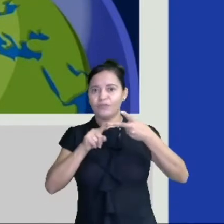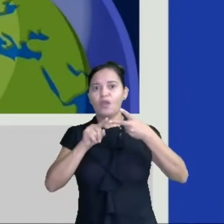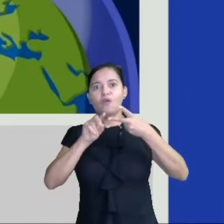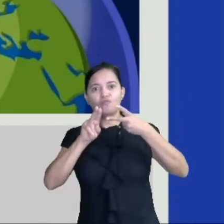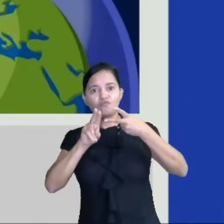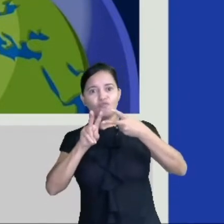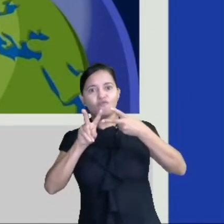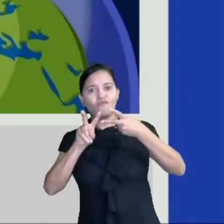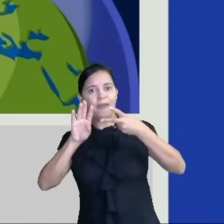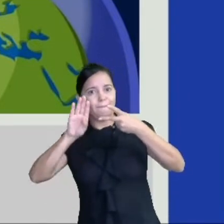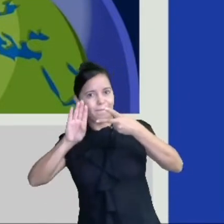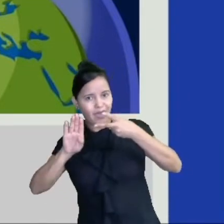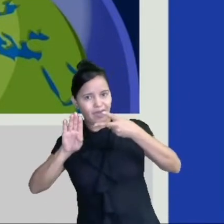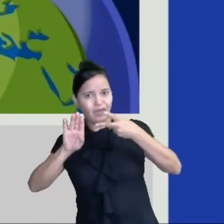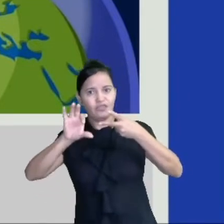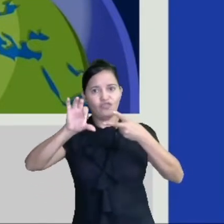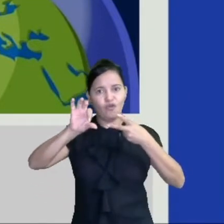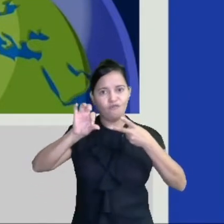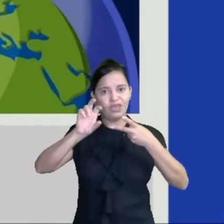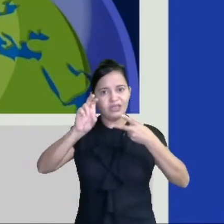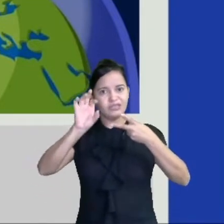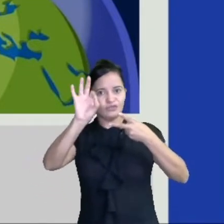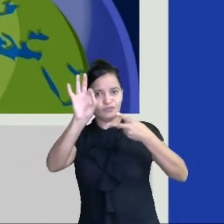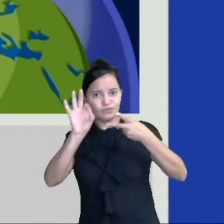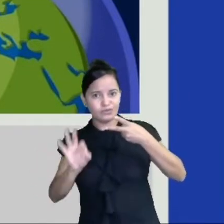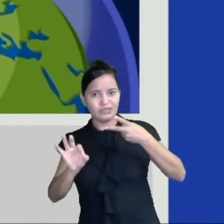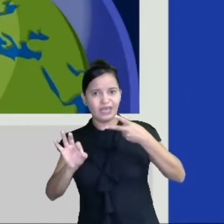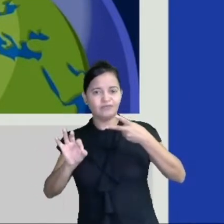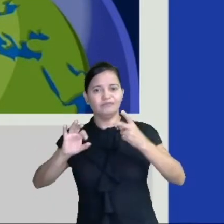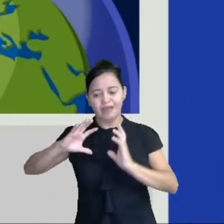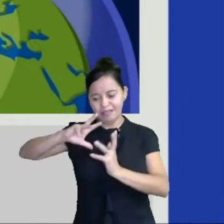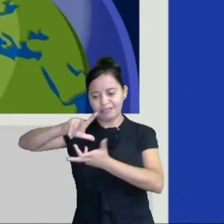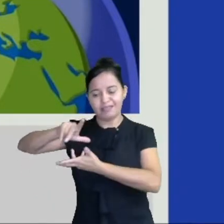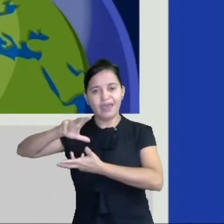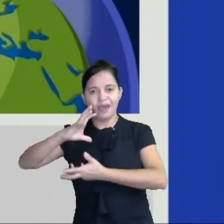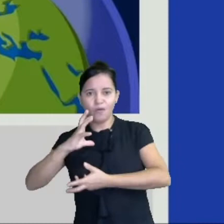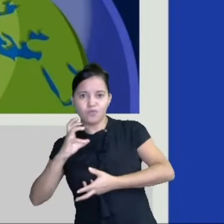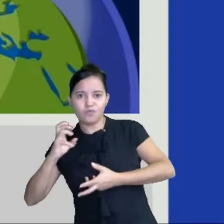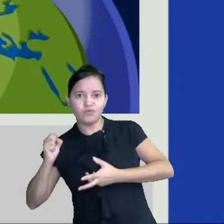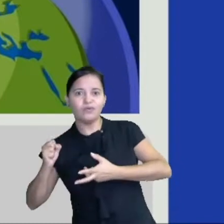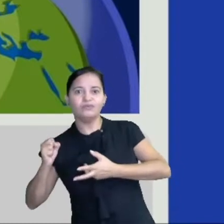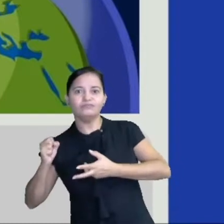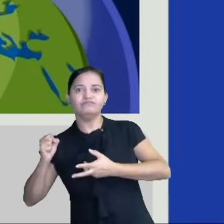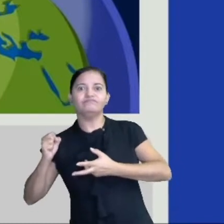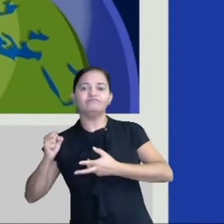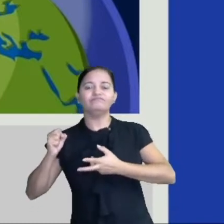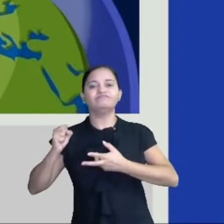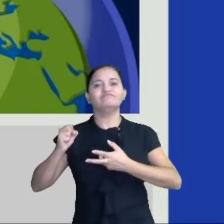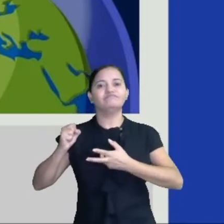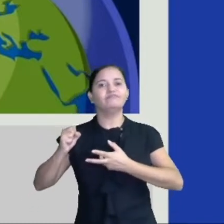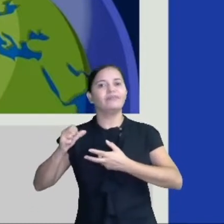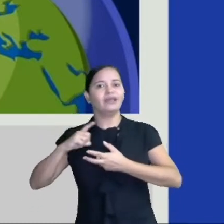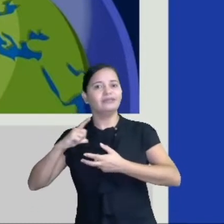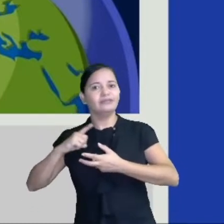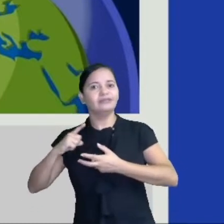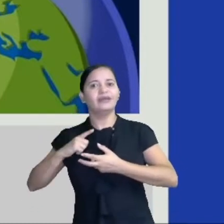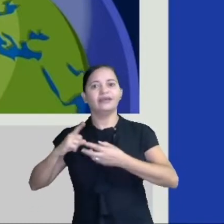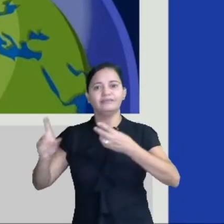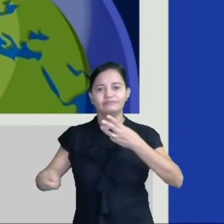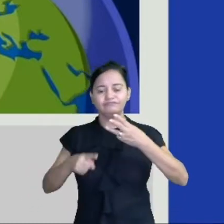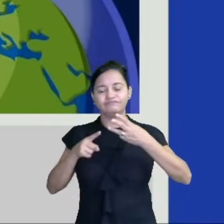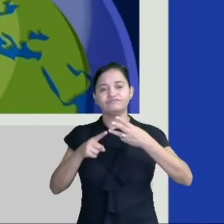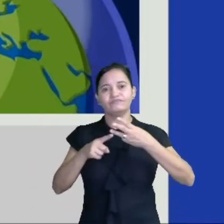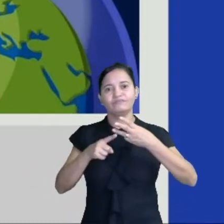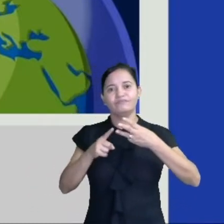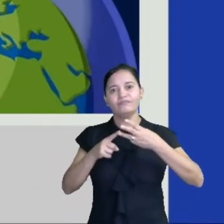UVB, 95% é absorvido pela nossa atmosfera. 5% apenas é que vai atingir o nosso planeta e, consequentemente, os organismos vivos. Agora,